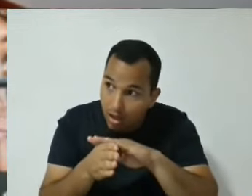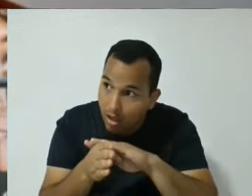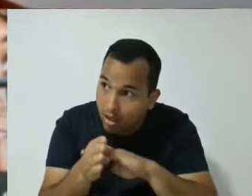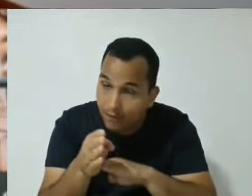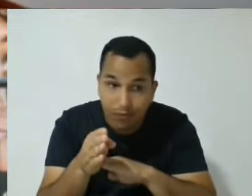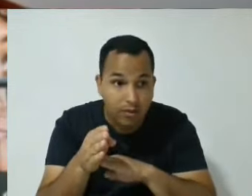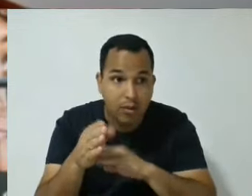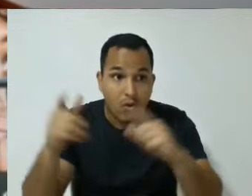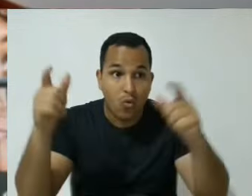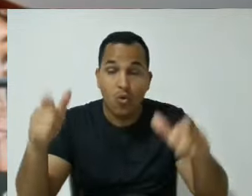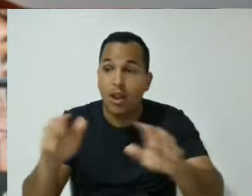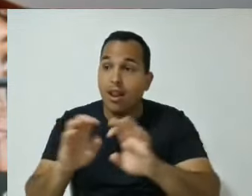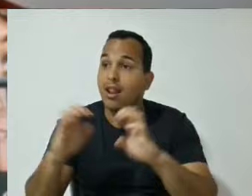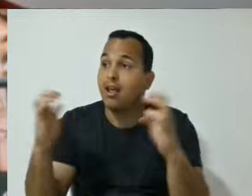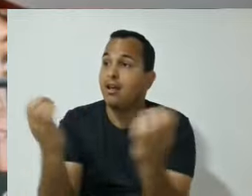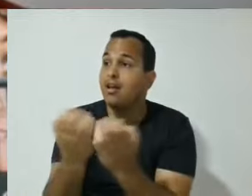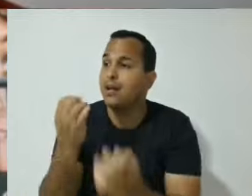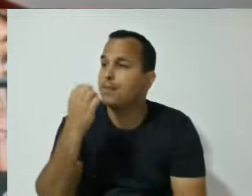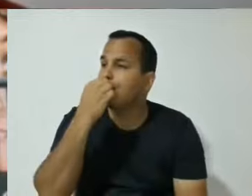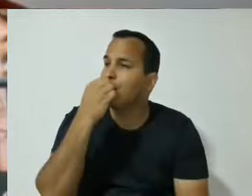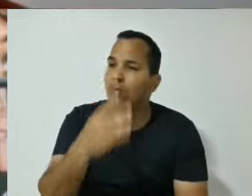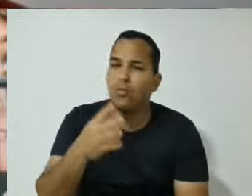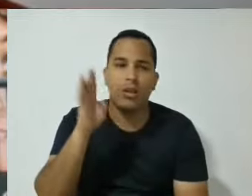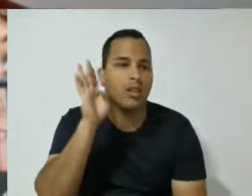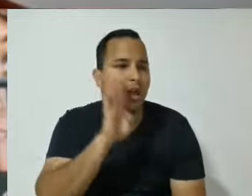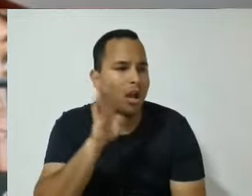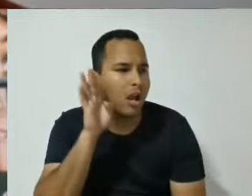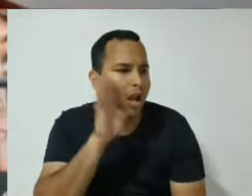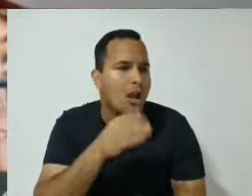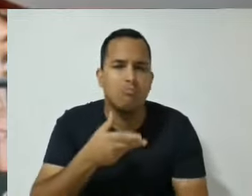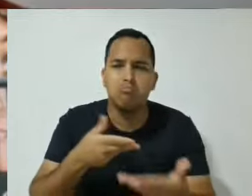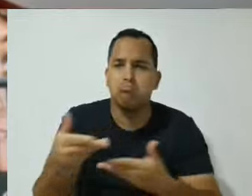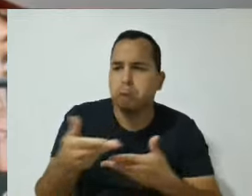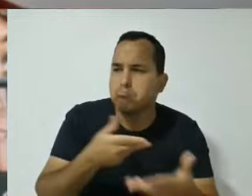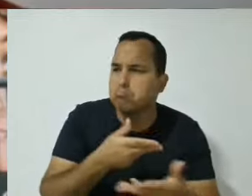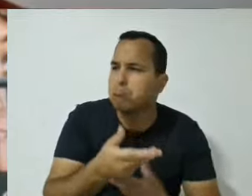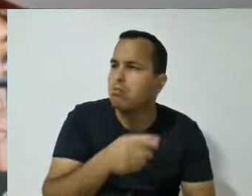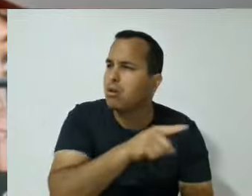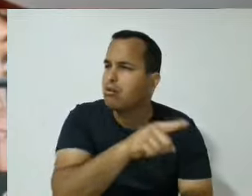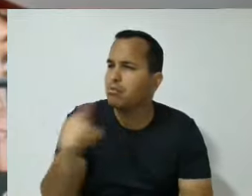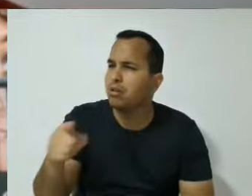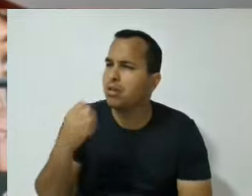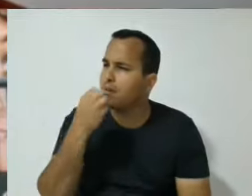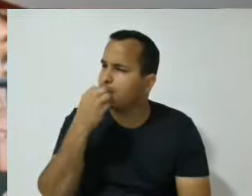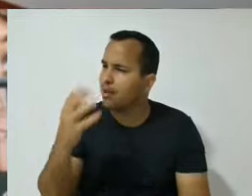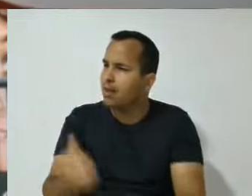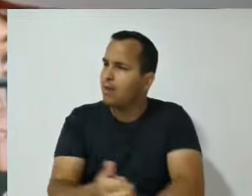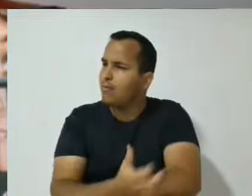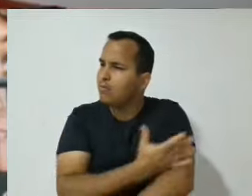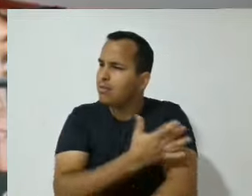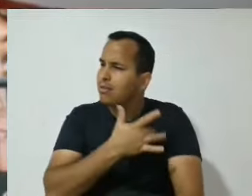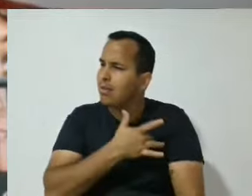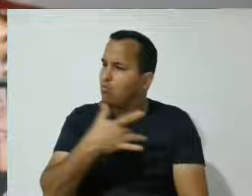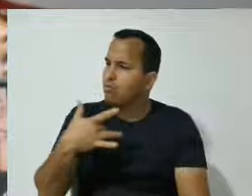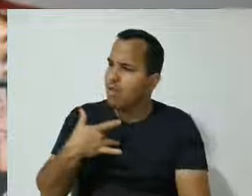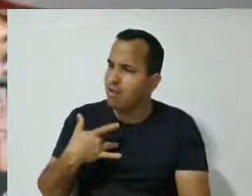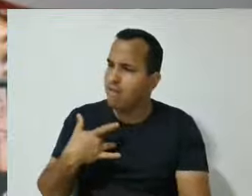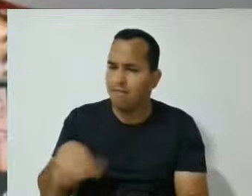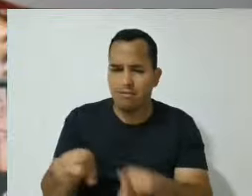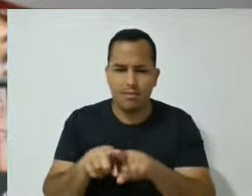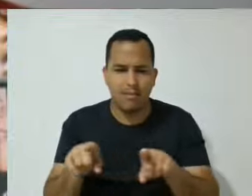uma equipe bacana, uma equipe bem, uma equipe emocionalmente saudável, com um